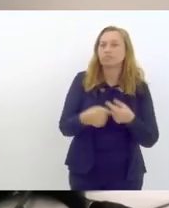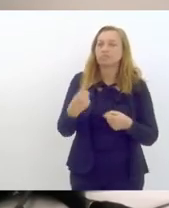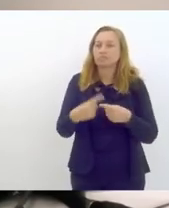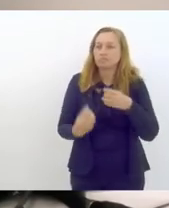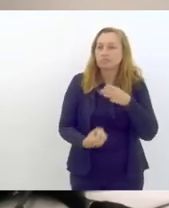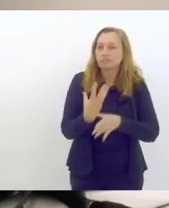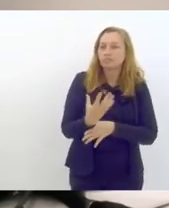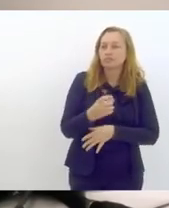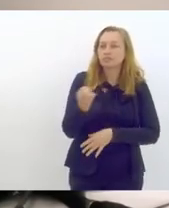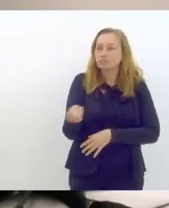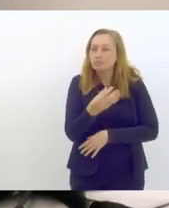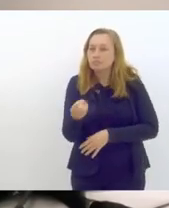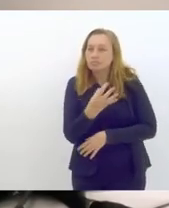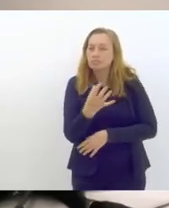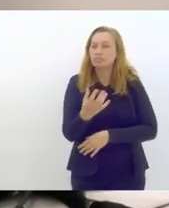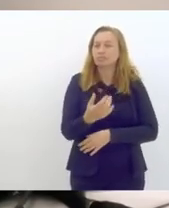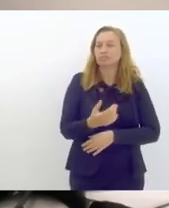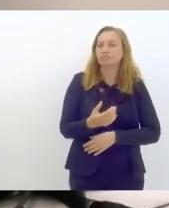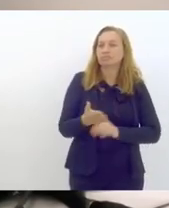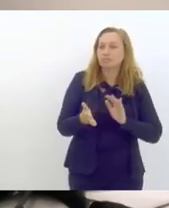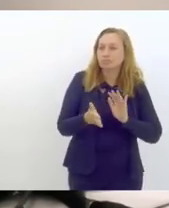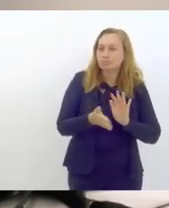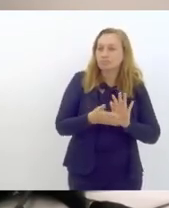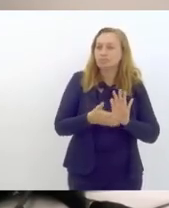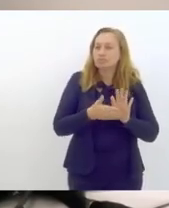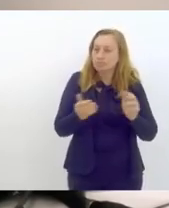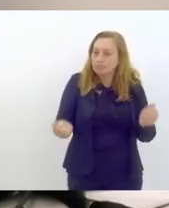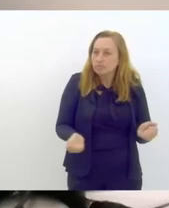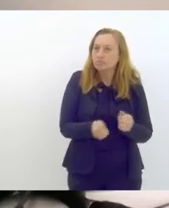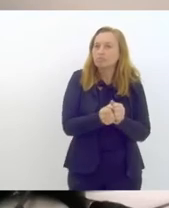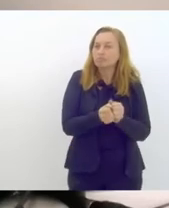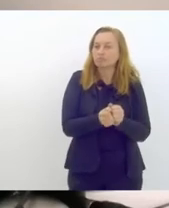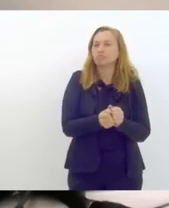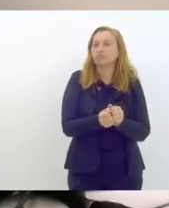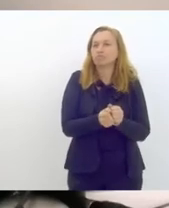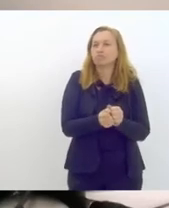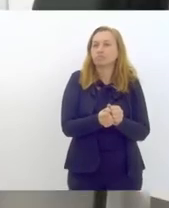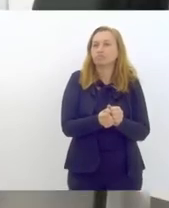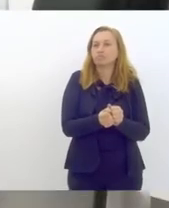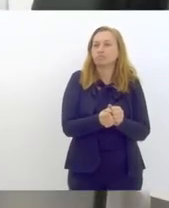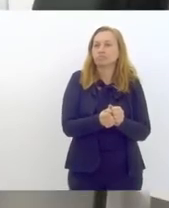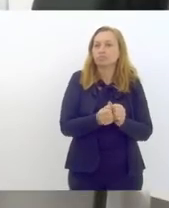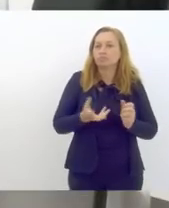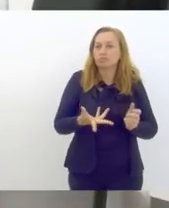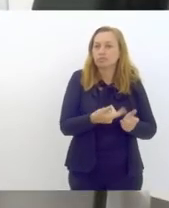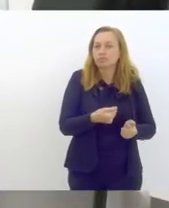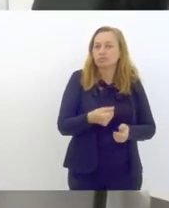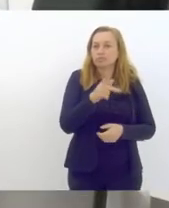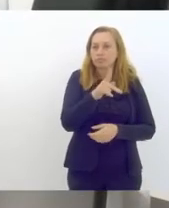novo dispositivo, um novo elemento, forçando para que se tenha efetividade,